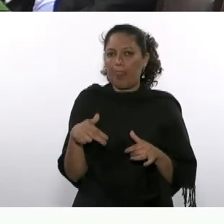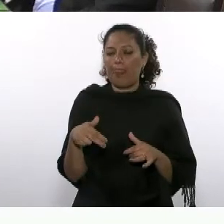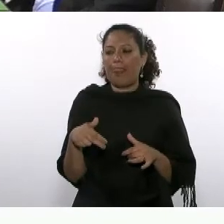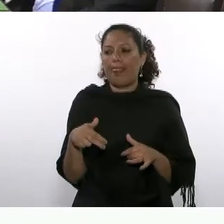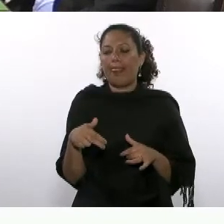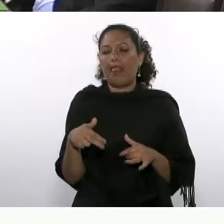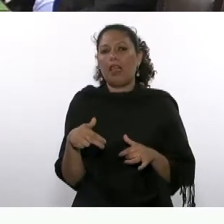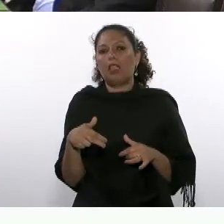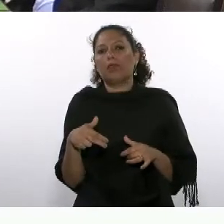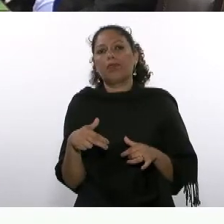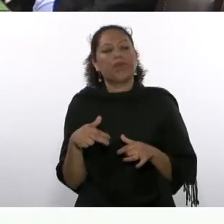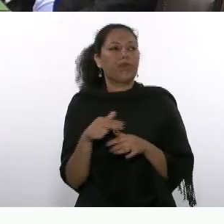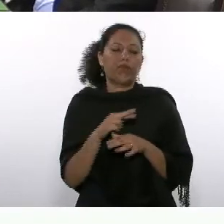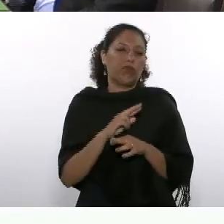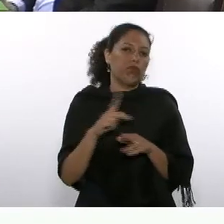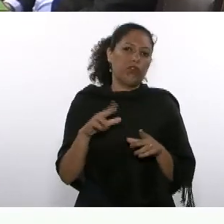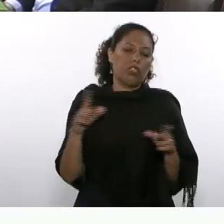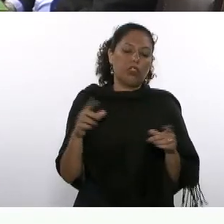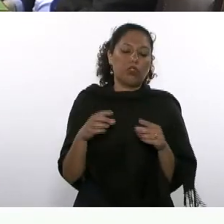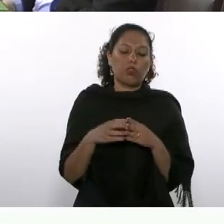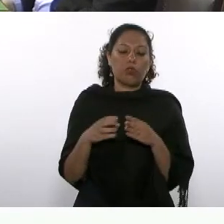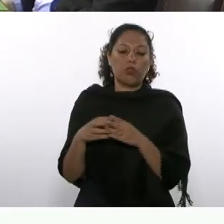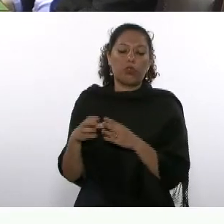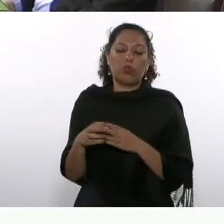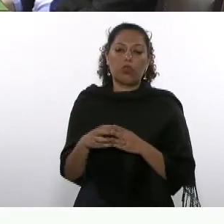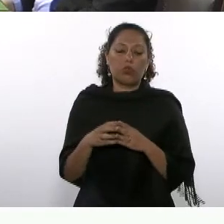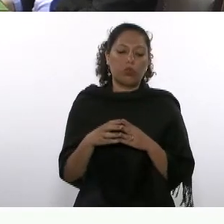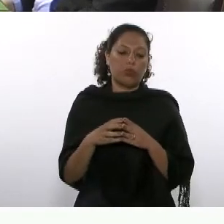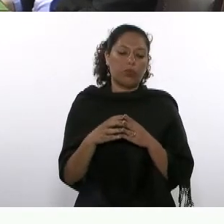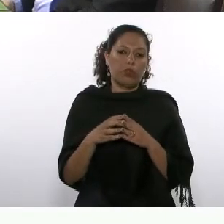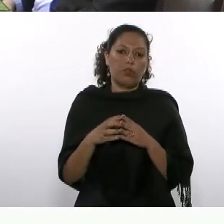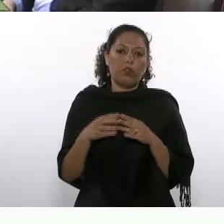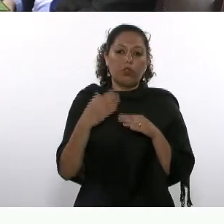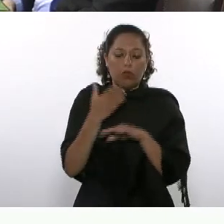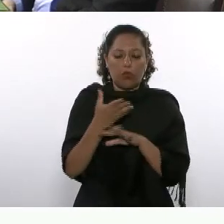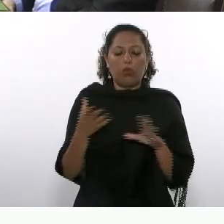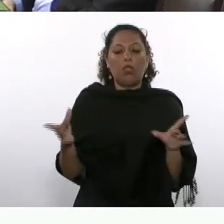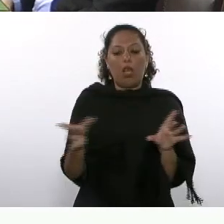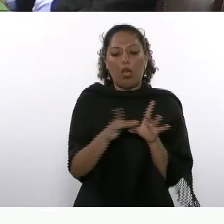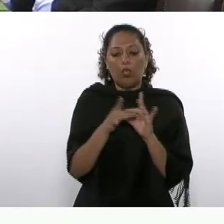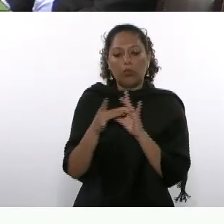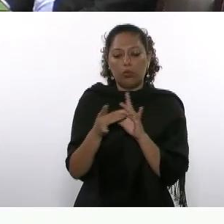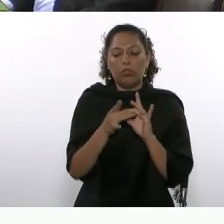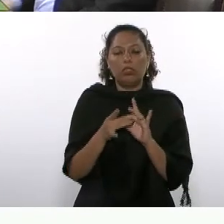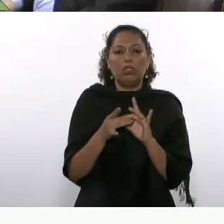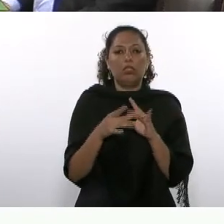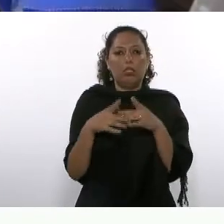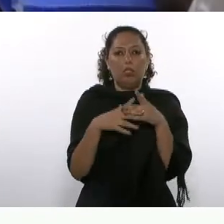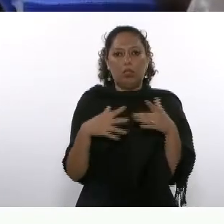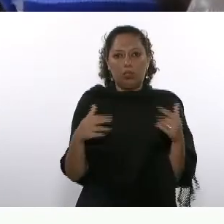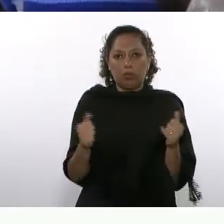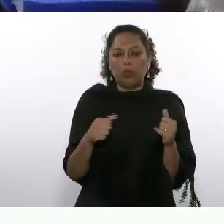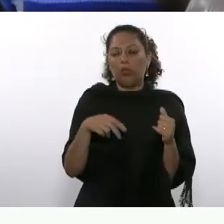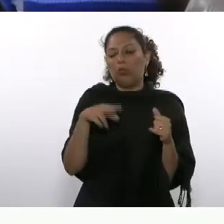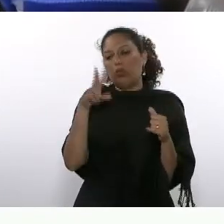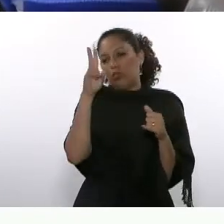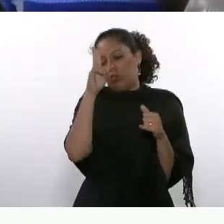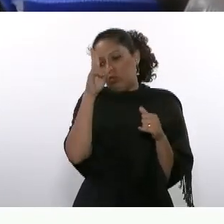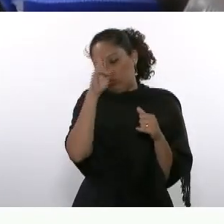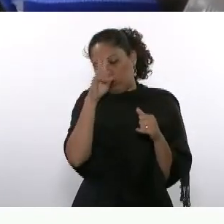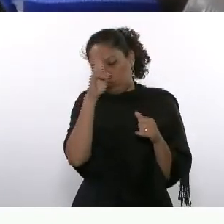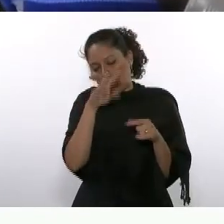o IFAM, enfim, né? Fruto exatamente desse casamento entre patrimônio e mais turismo,